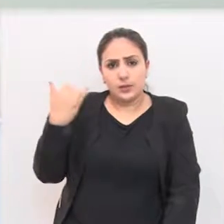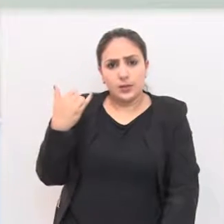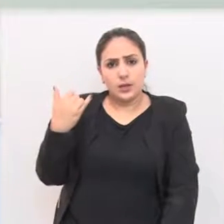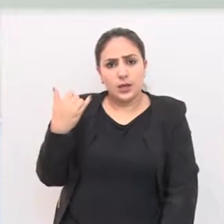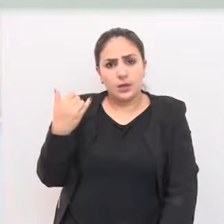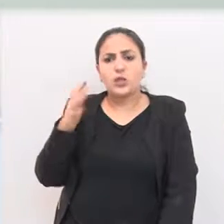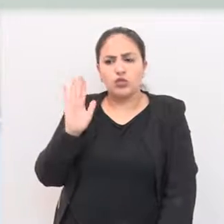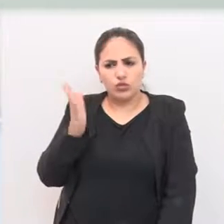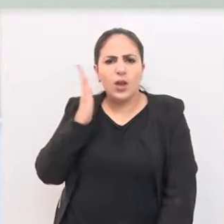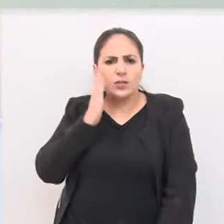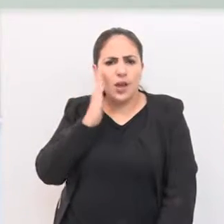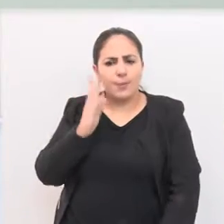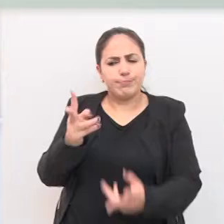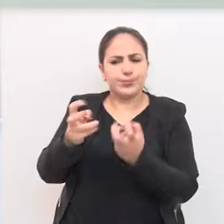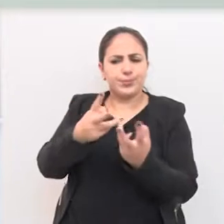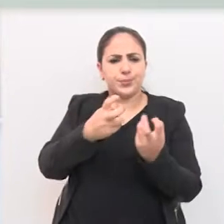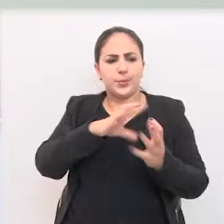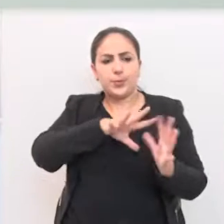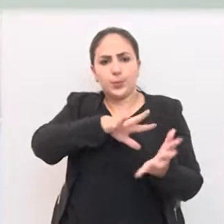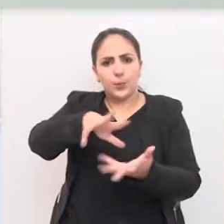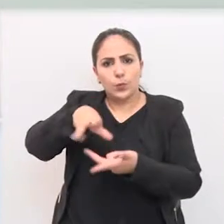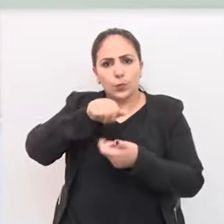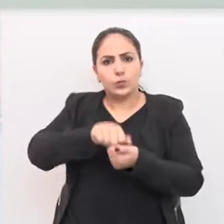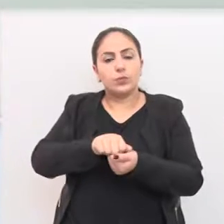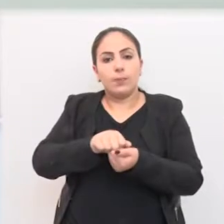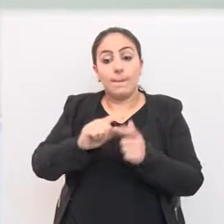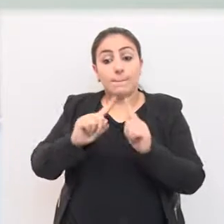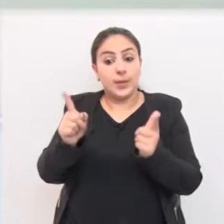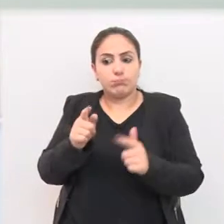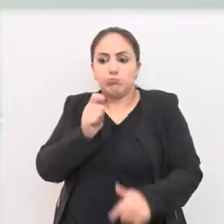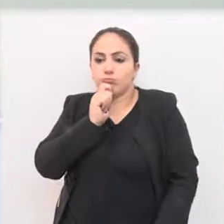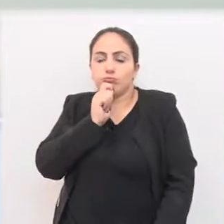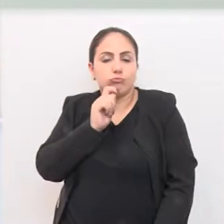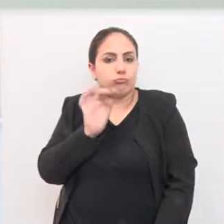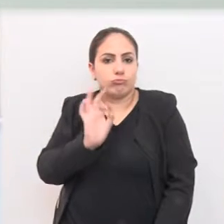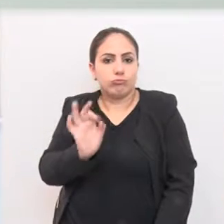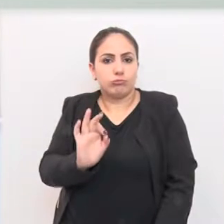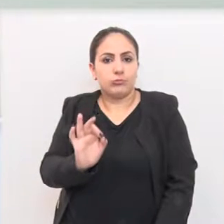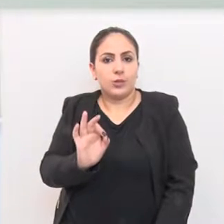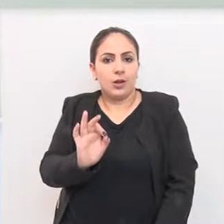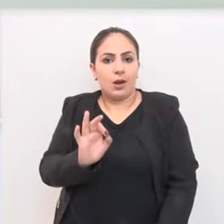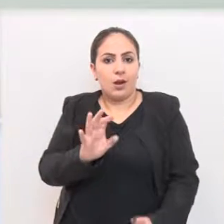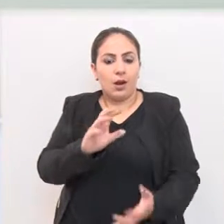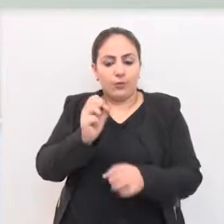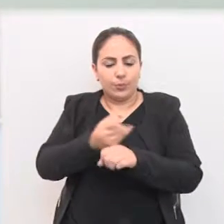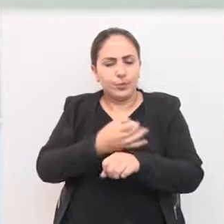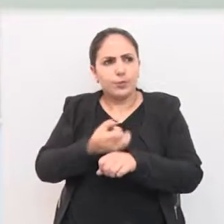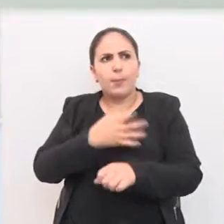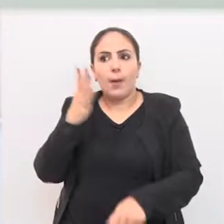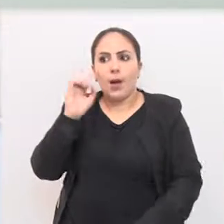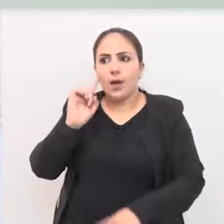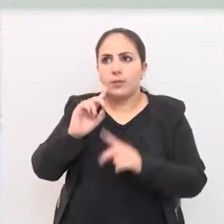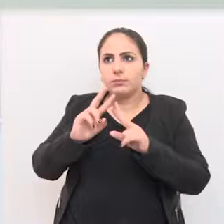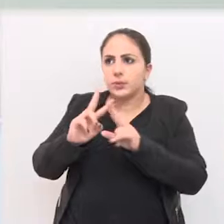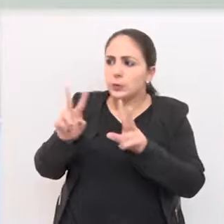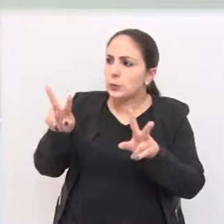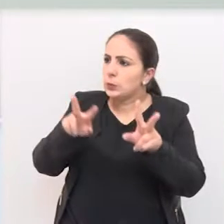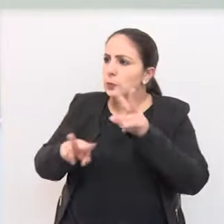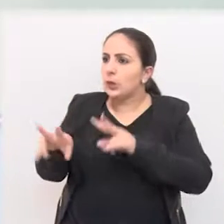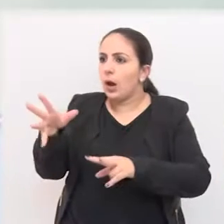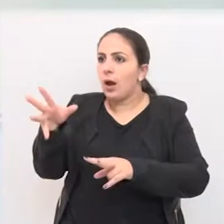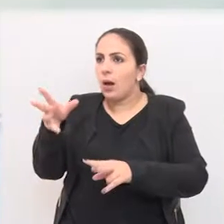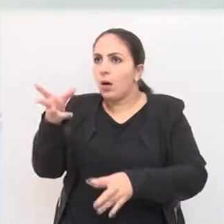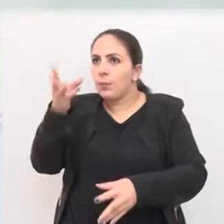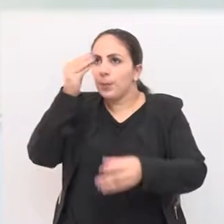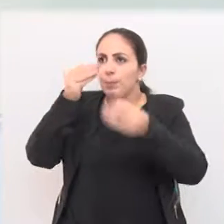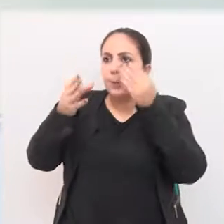anos está fazendo uma leitura de mundo, né, por não estar alfabetizada, mas Sim. ela está compreendendo todo mundo que Sim, está ao seu redor. É